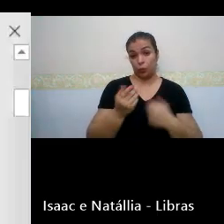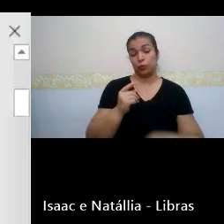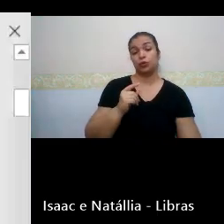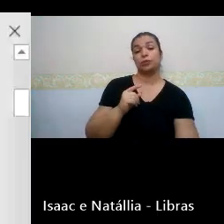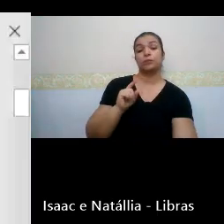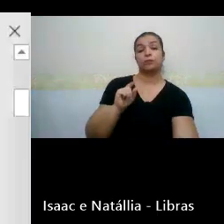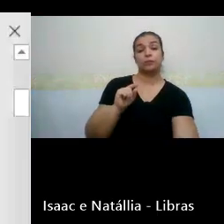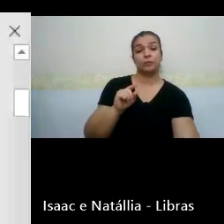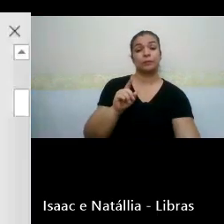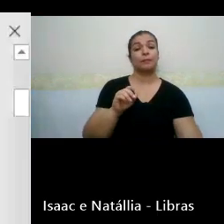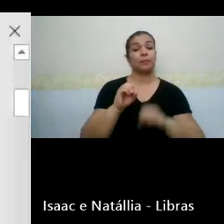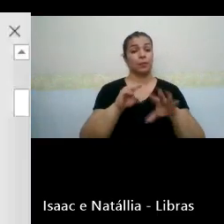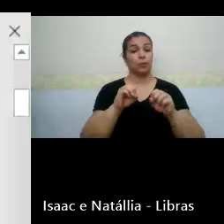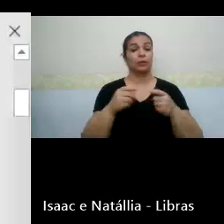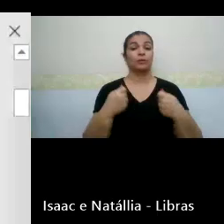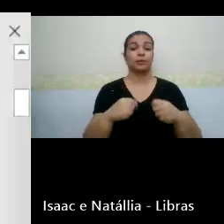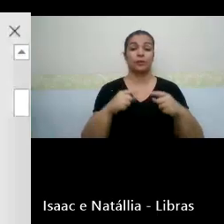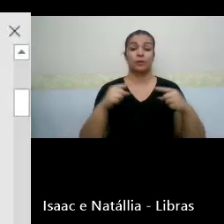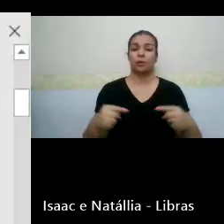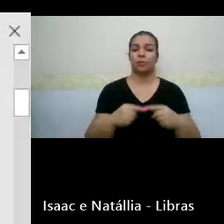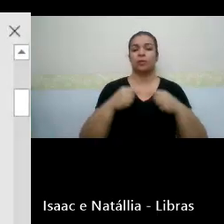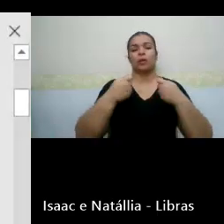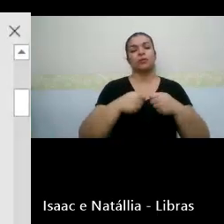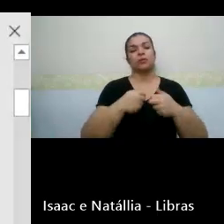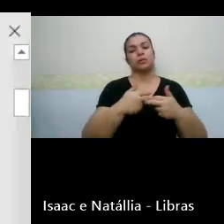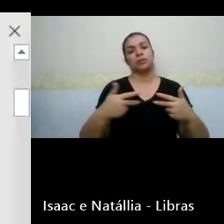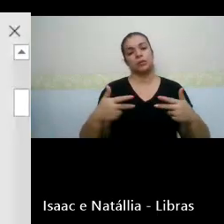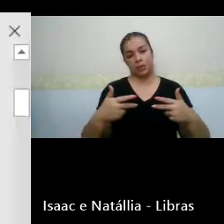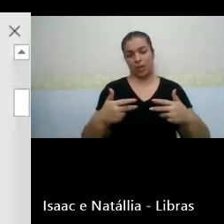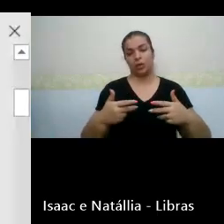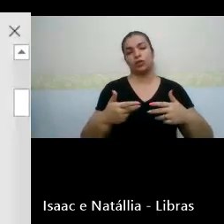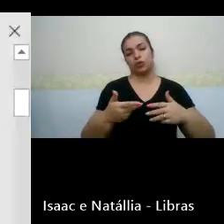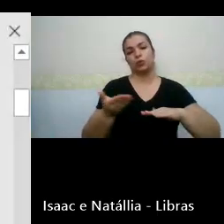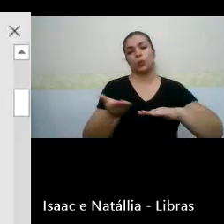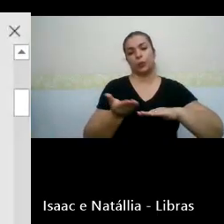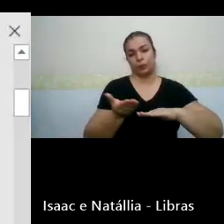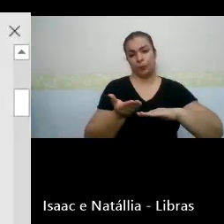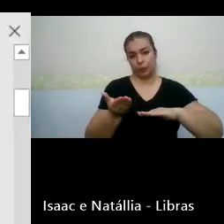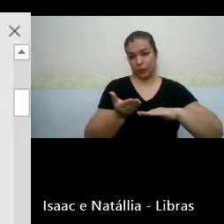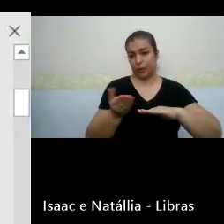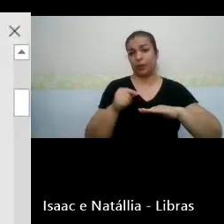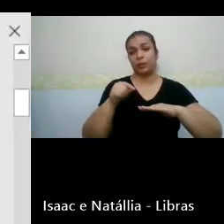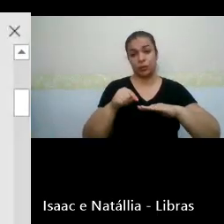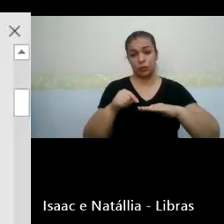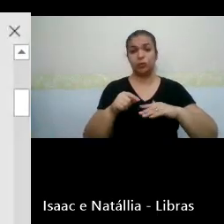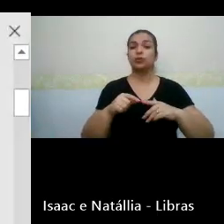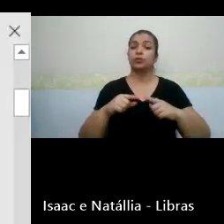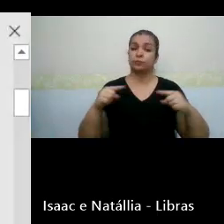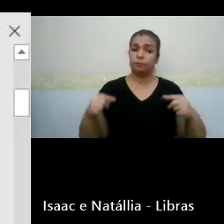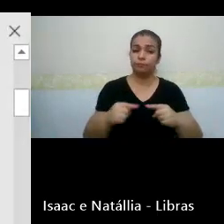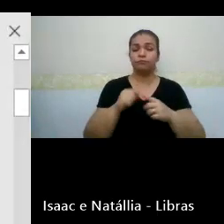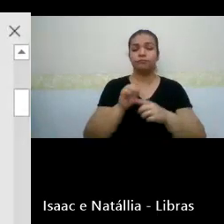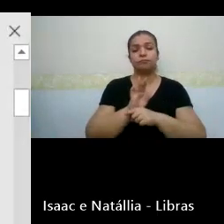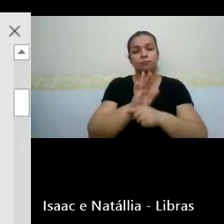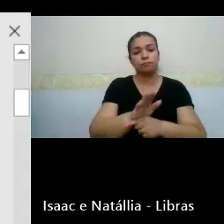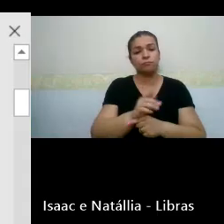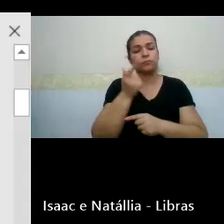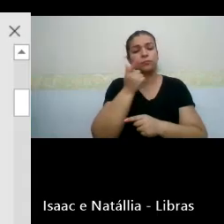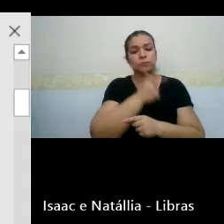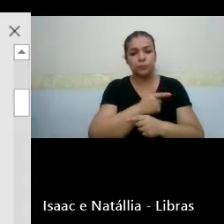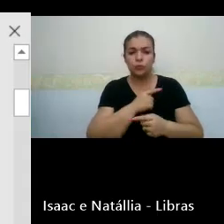ao encontro das necessidades contemporâneas, contribuindo para articular